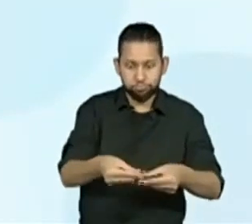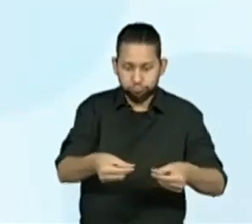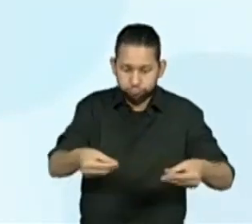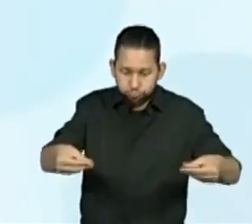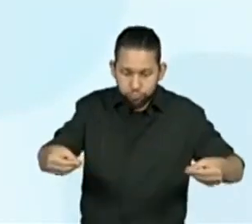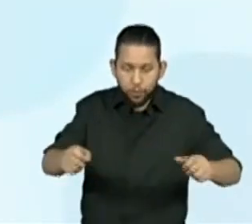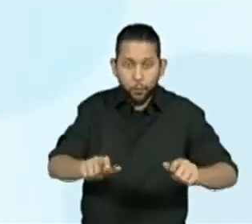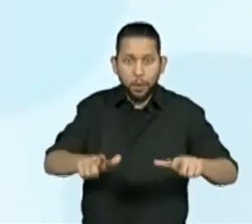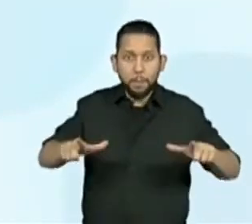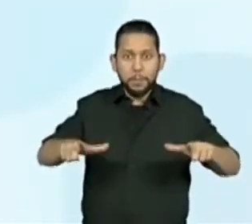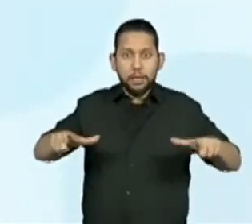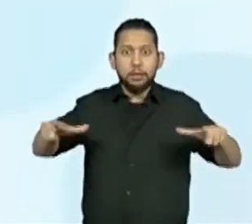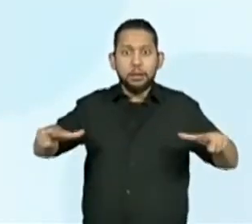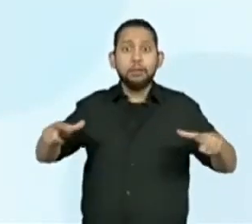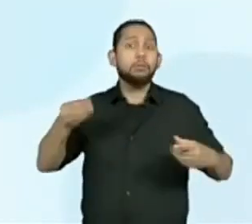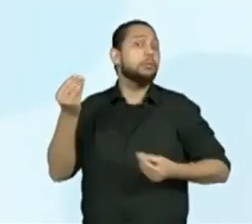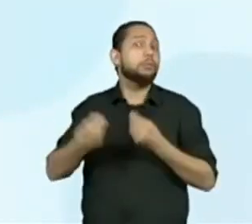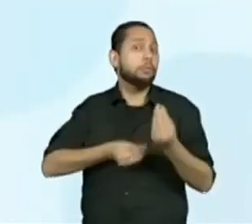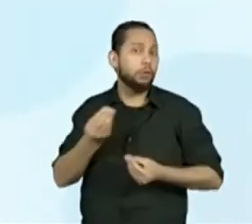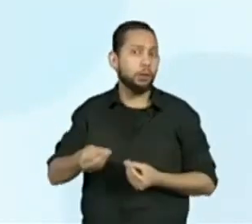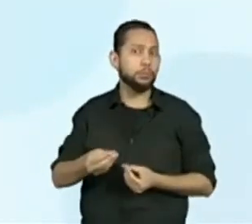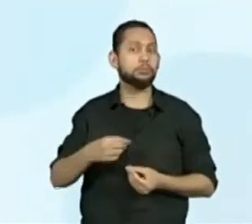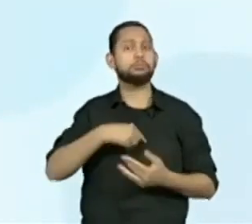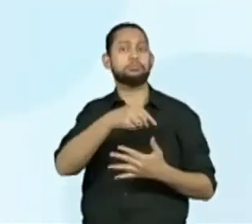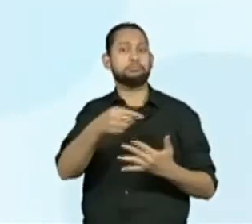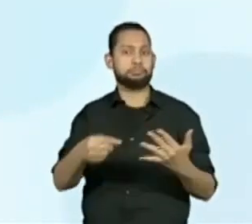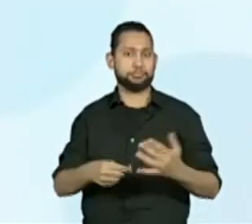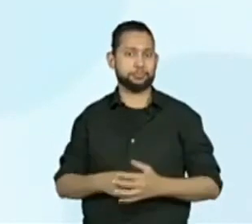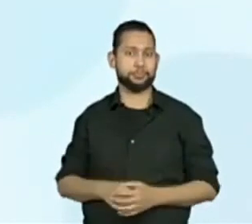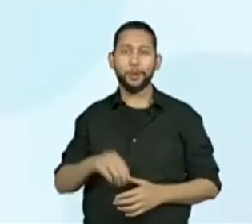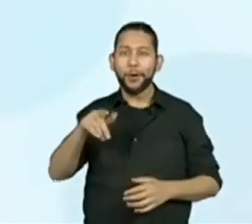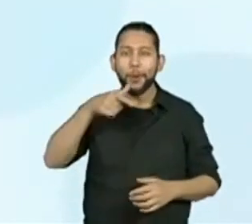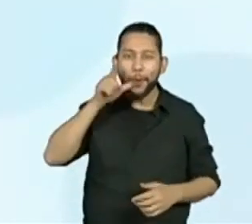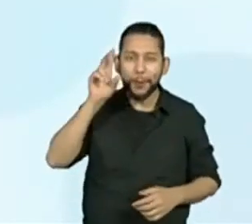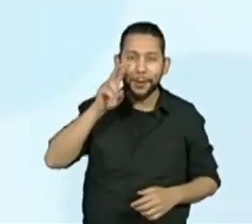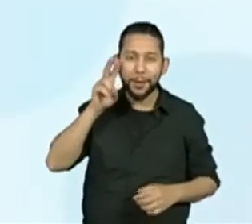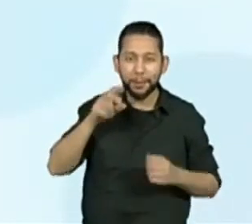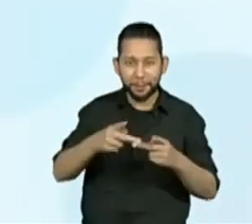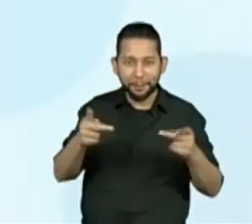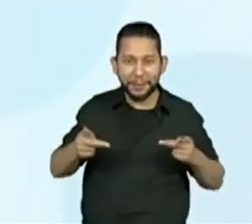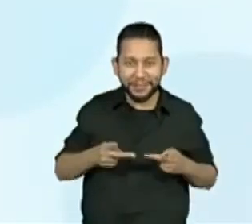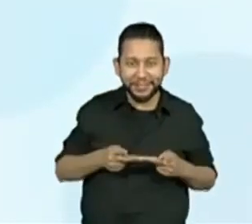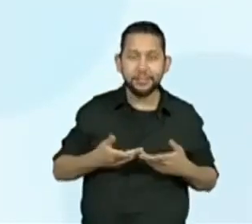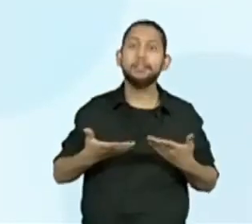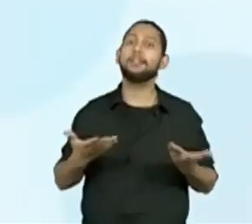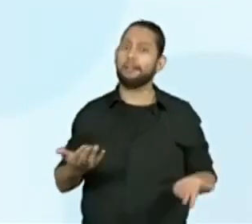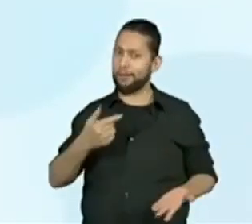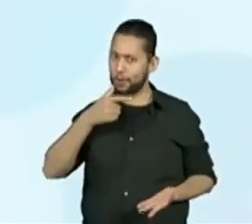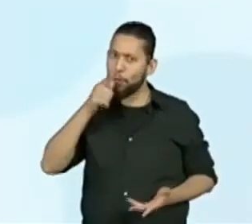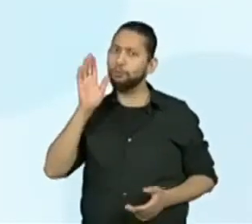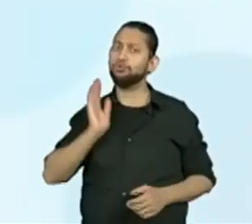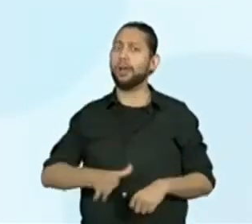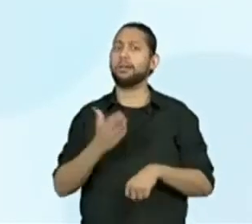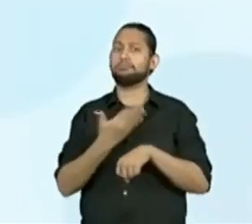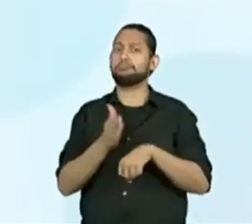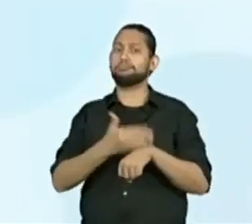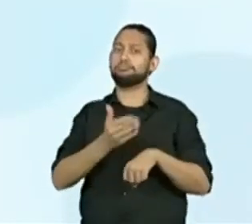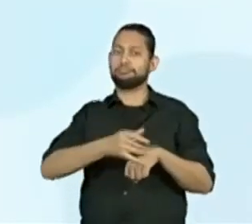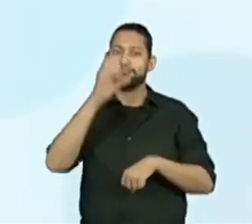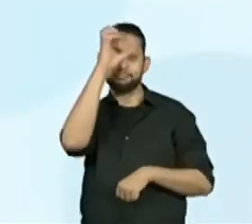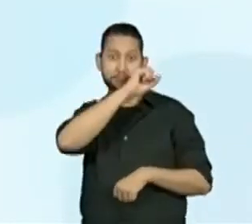a gente já trabalhou essa habilidade ontem mas ela tem infinitas possibilidades